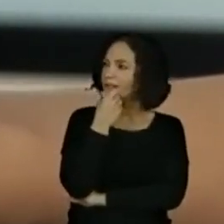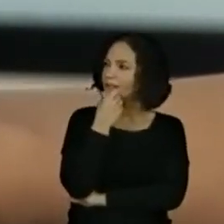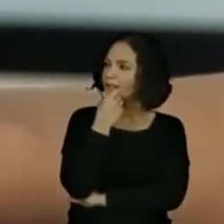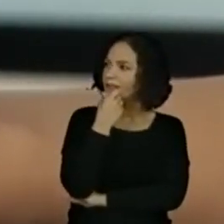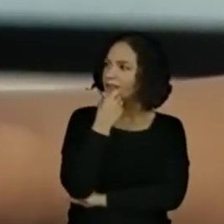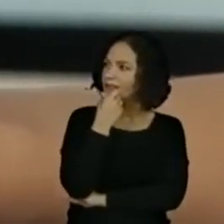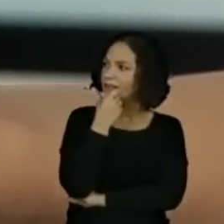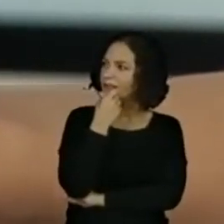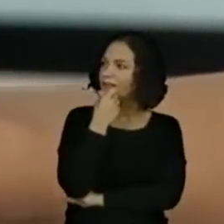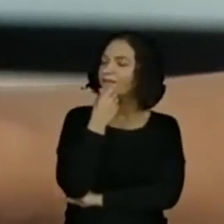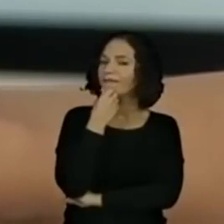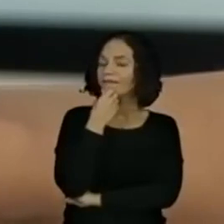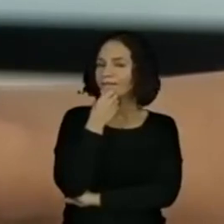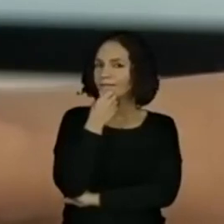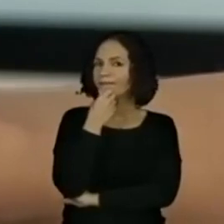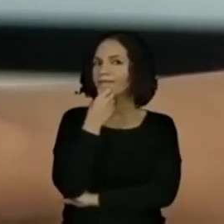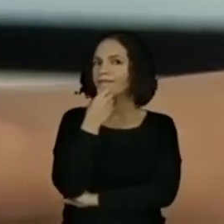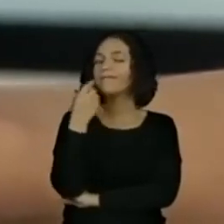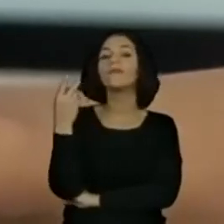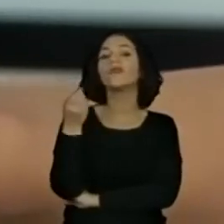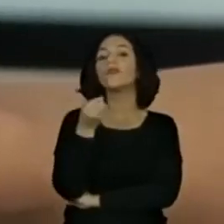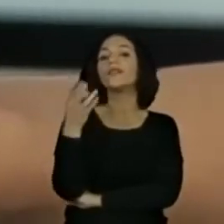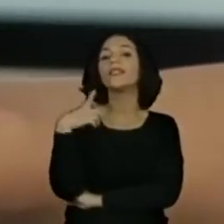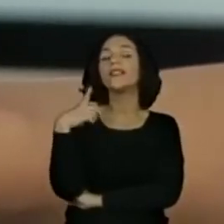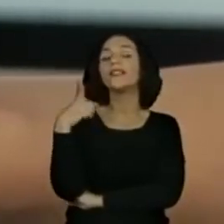tinha 35. E este daí?